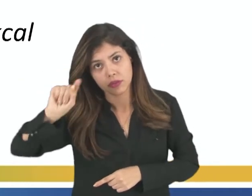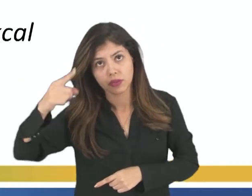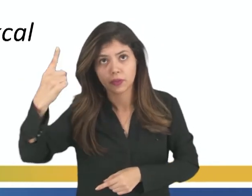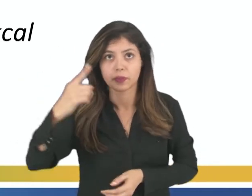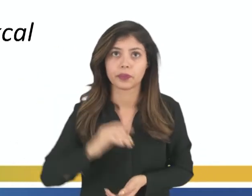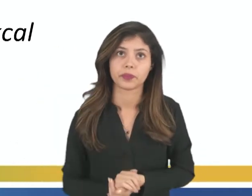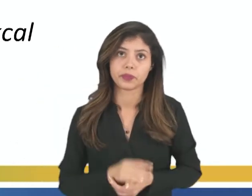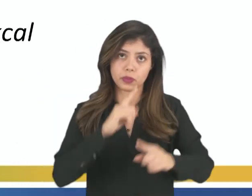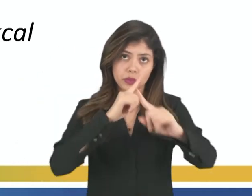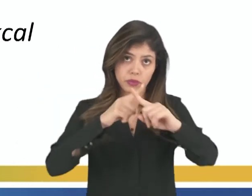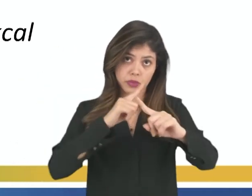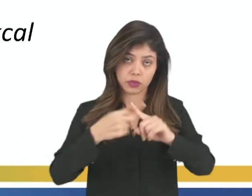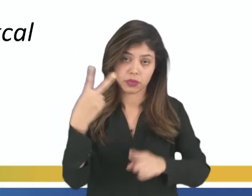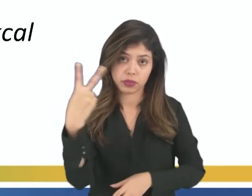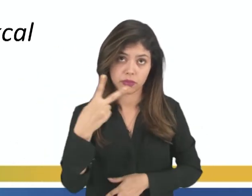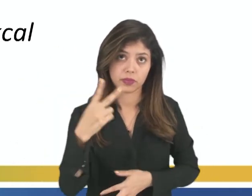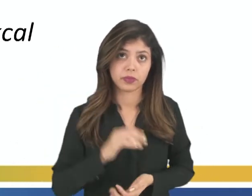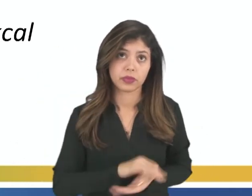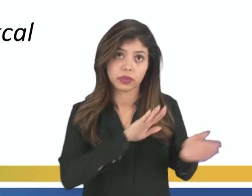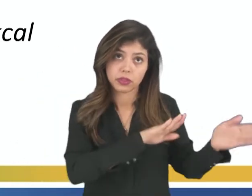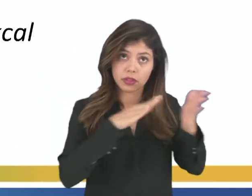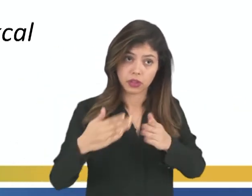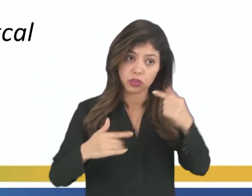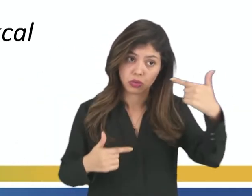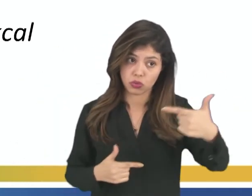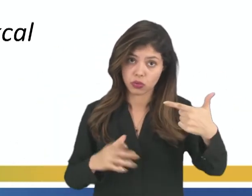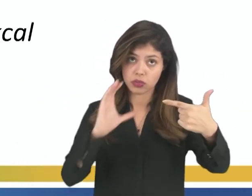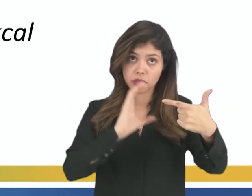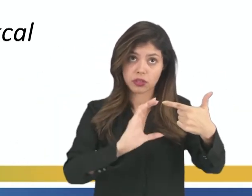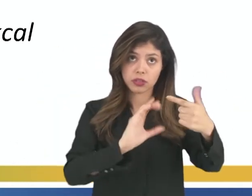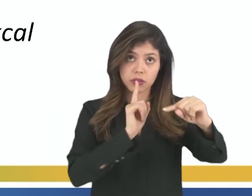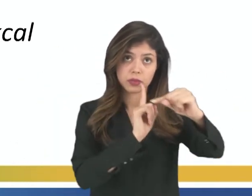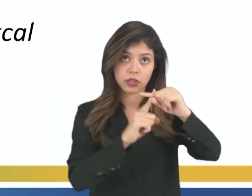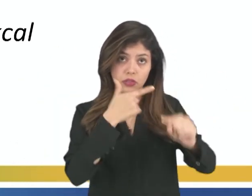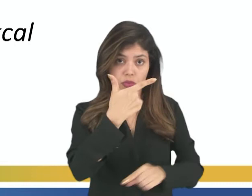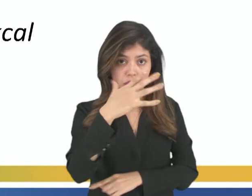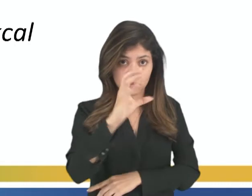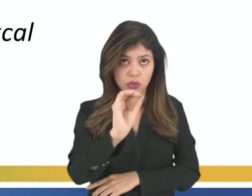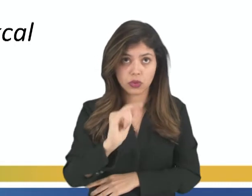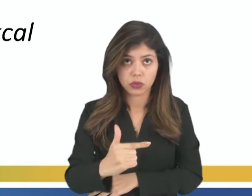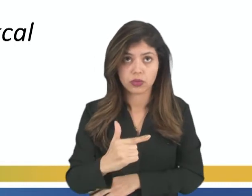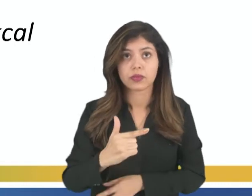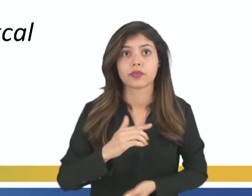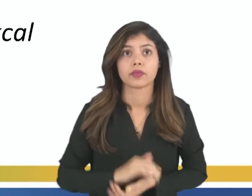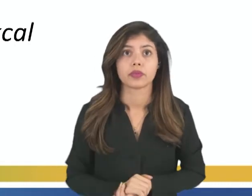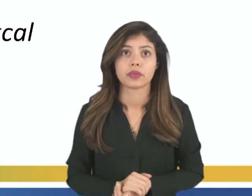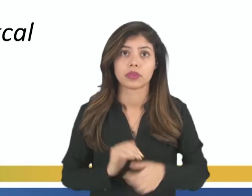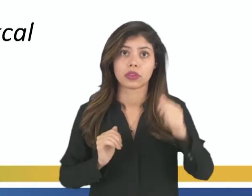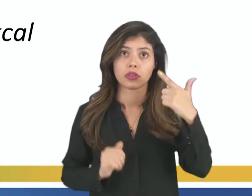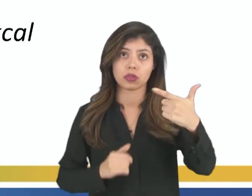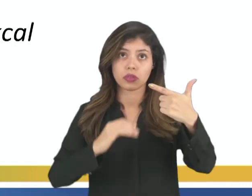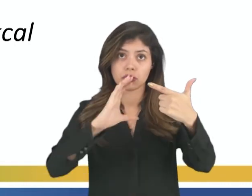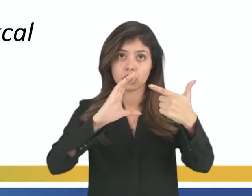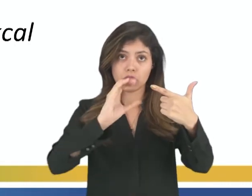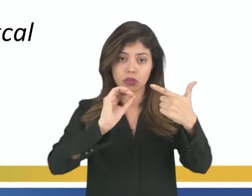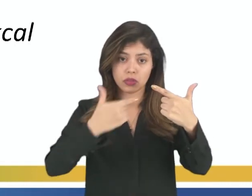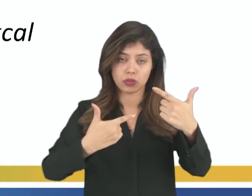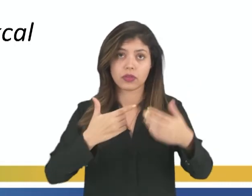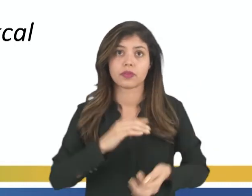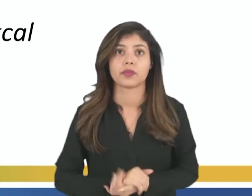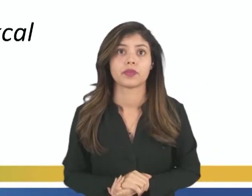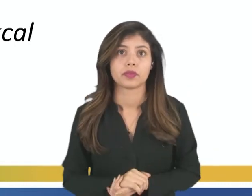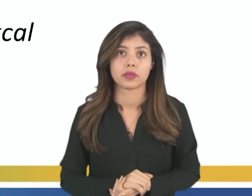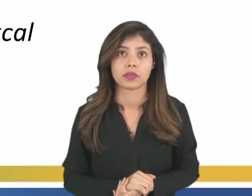equação por 2, olha só. Então agora eu passo a ter 2 carbonos, 2 mols de gás oxigênio, produzindo 2 mols de gás